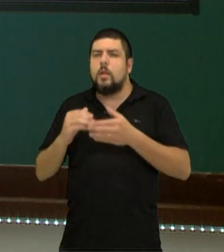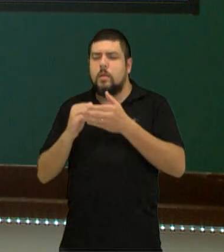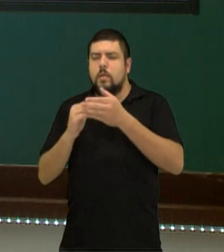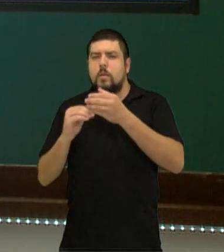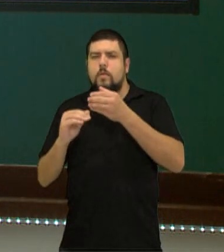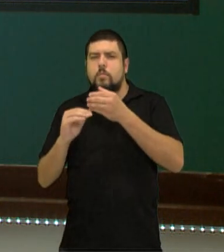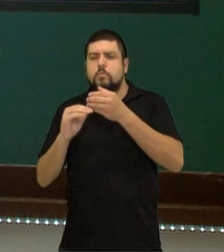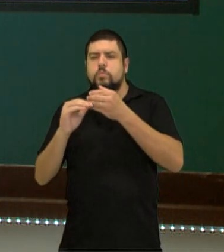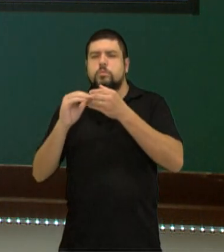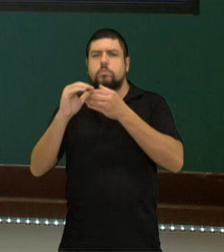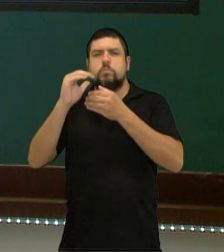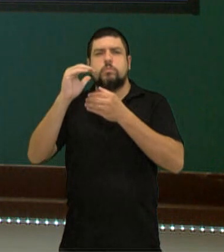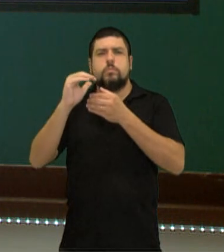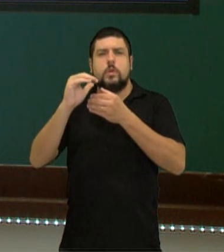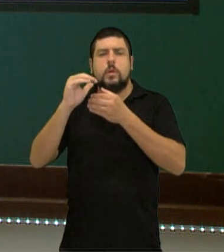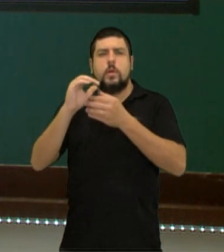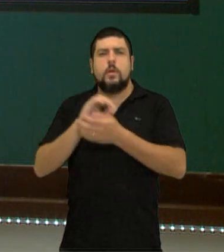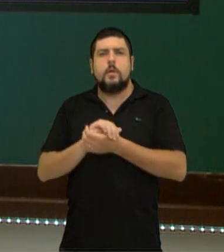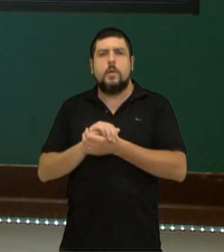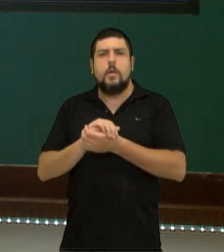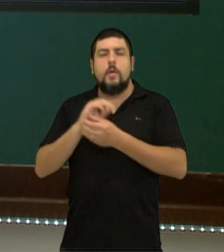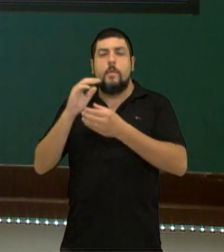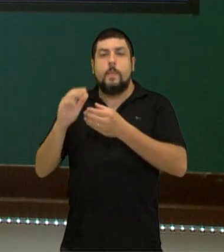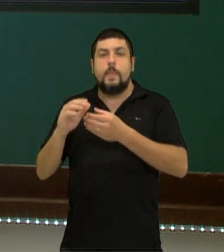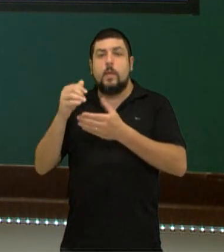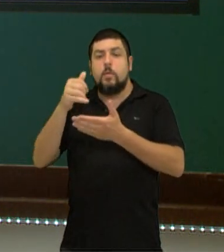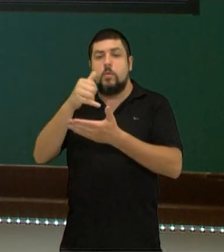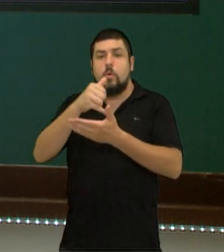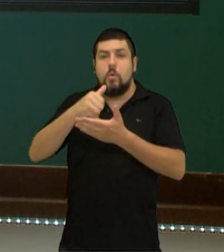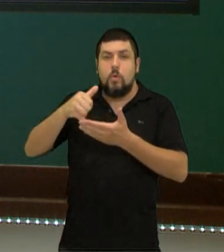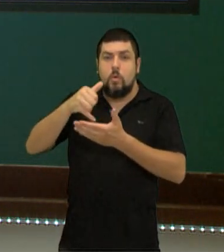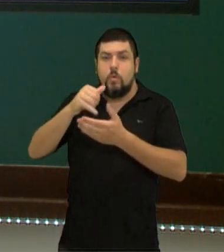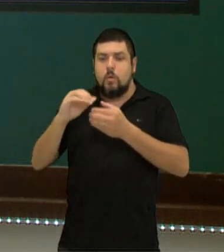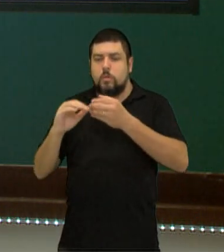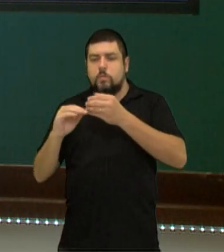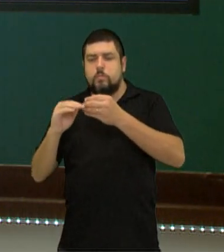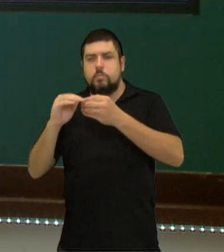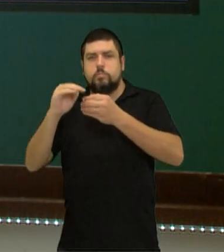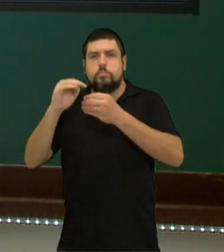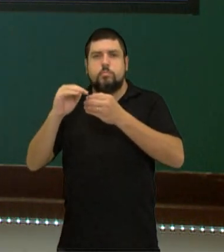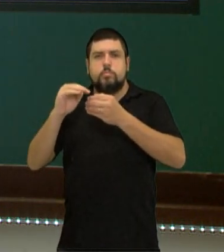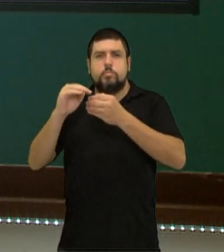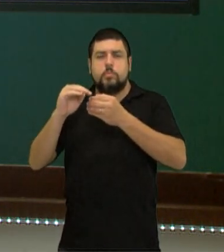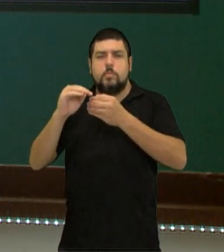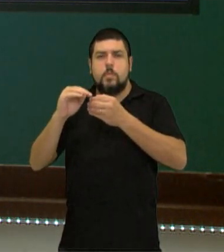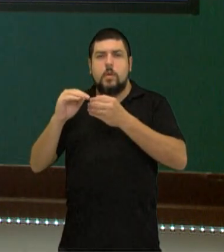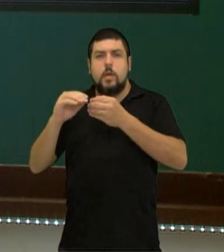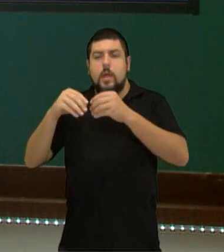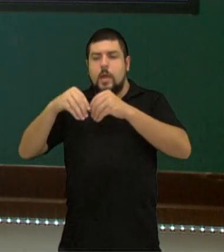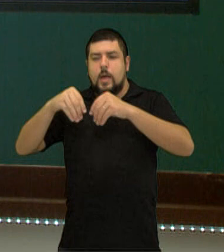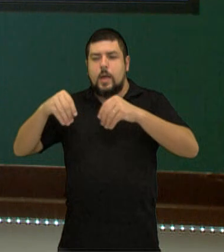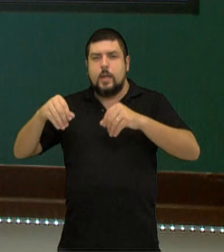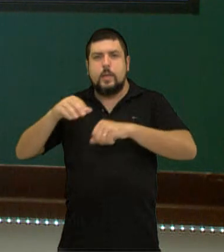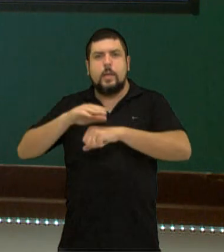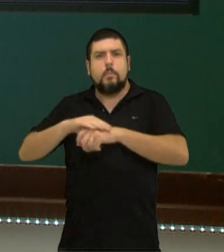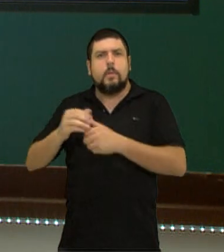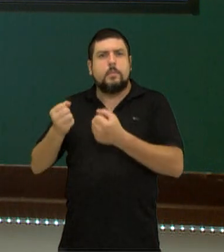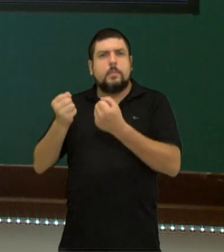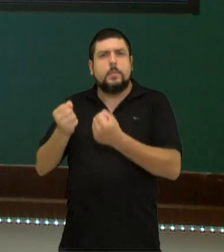sua superfície. Nesse caso, aqui a gente trabalhou com o óleo menos denso e a areia mais